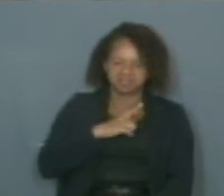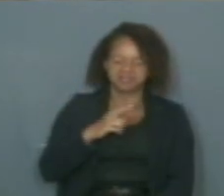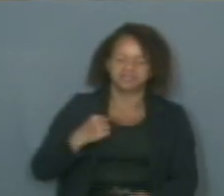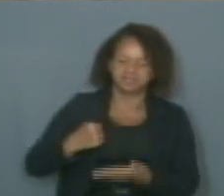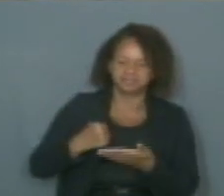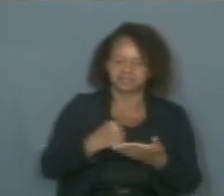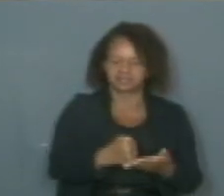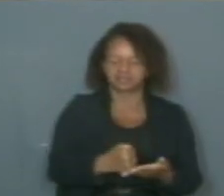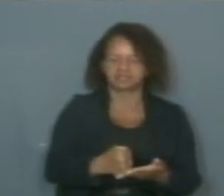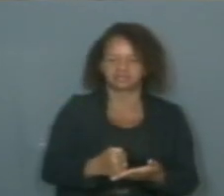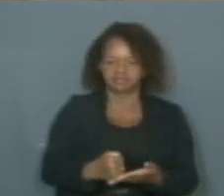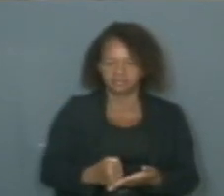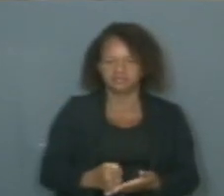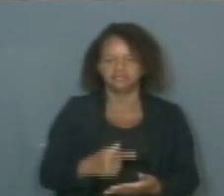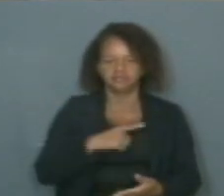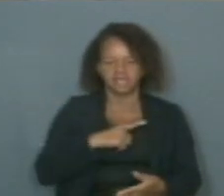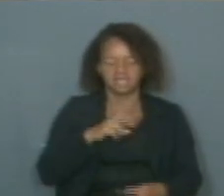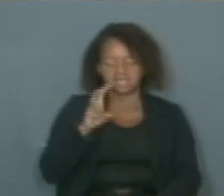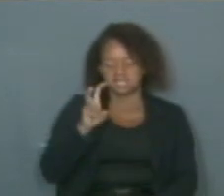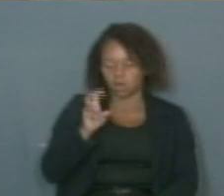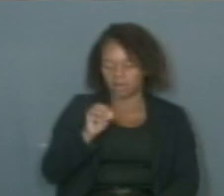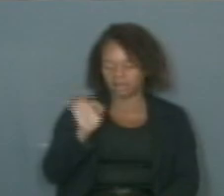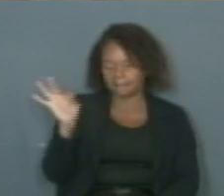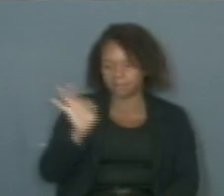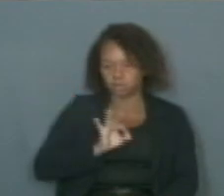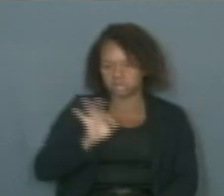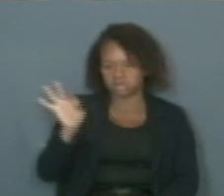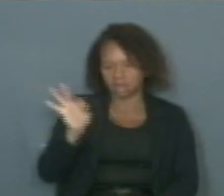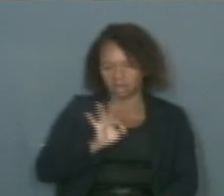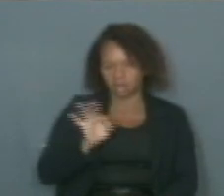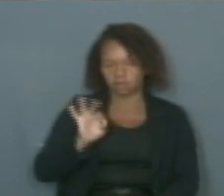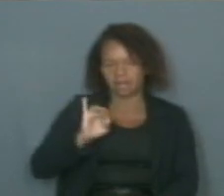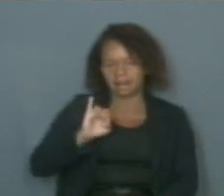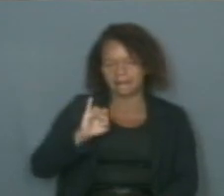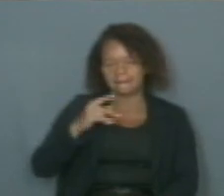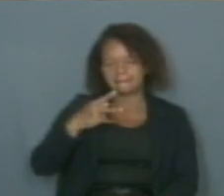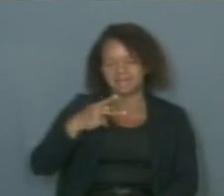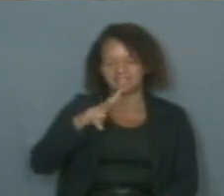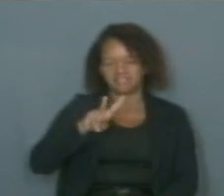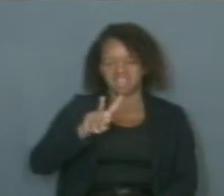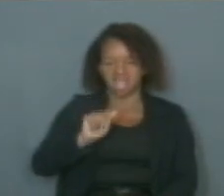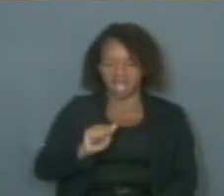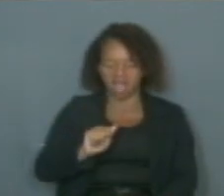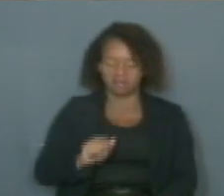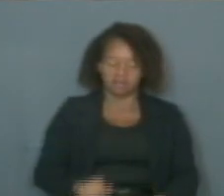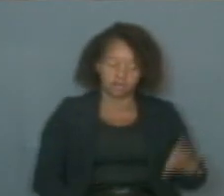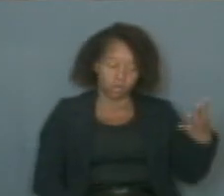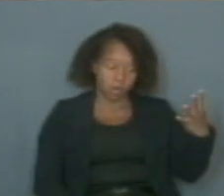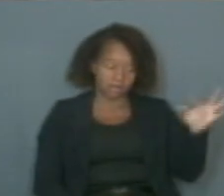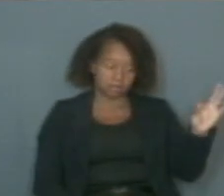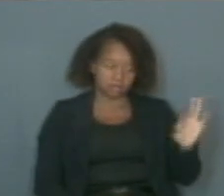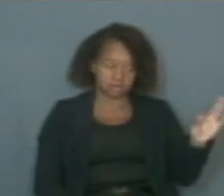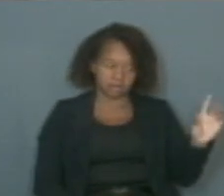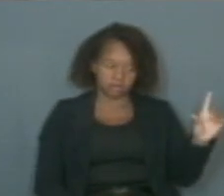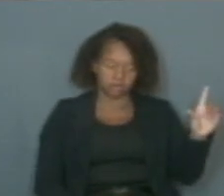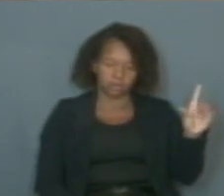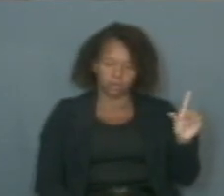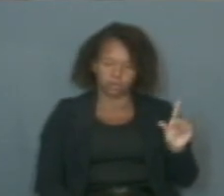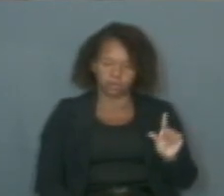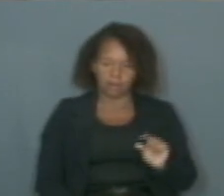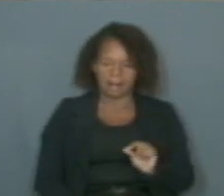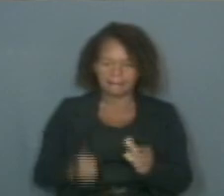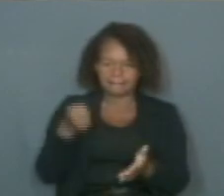benefício de ter 50% do IPVA. Então, de 4%, a gente passou a